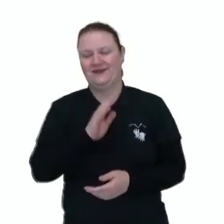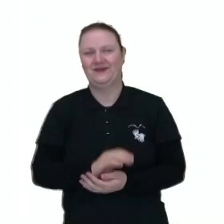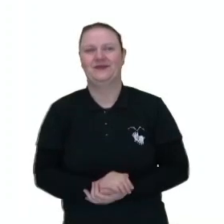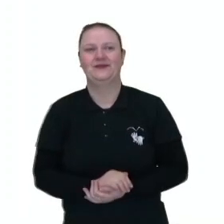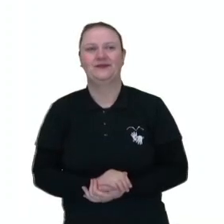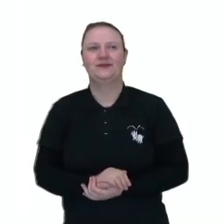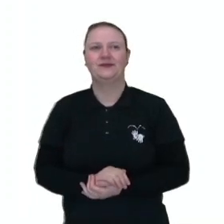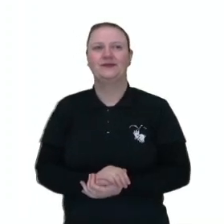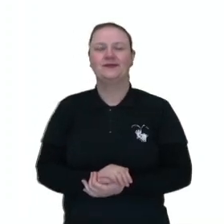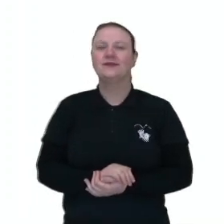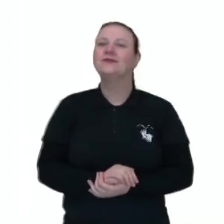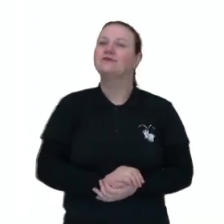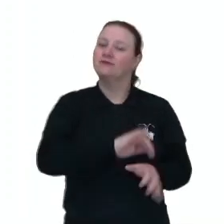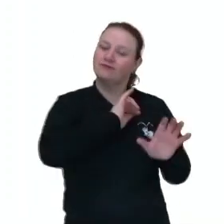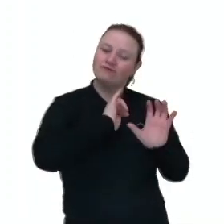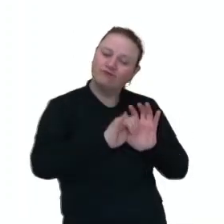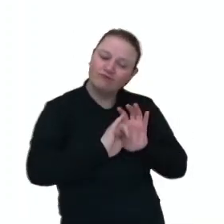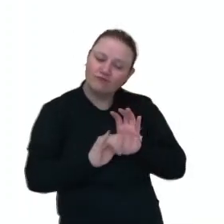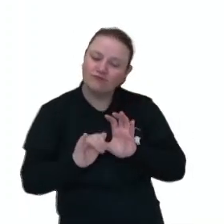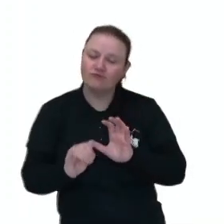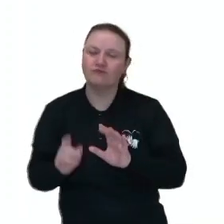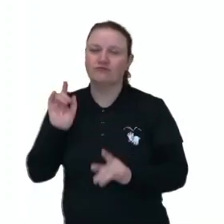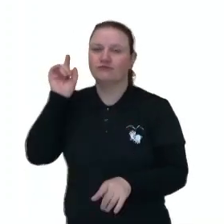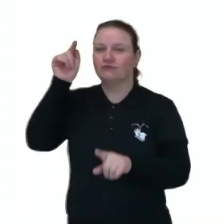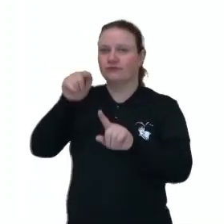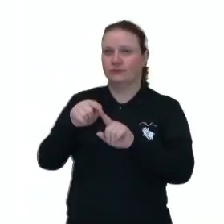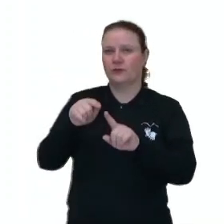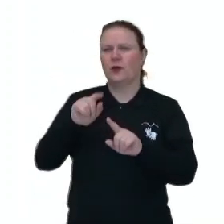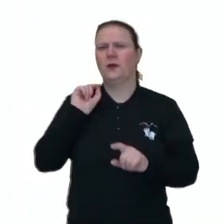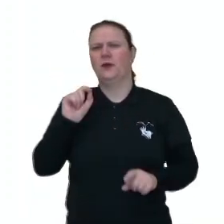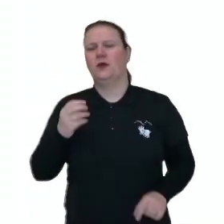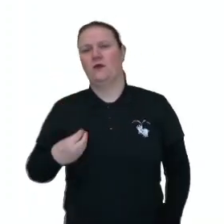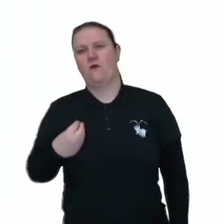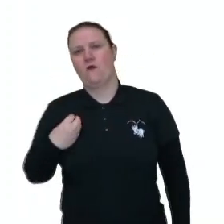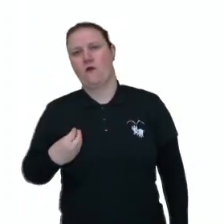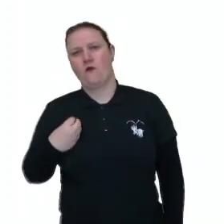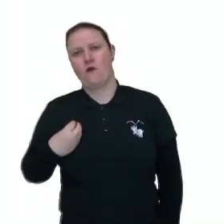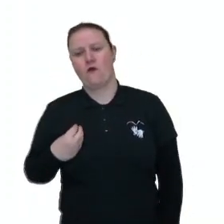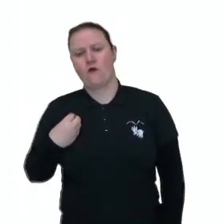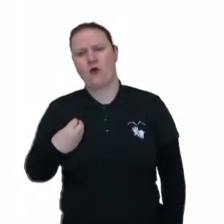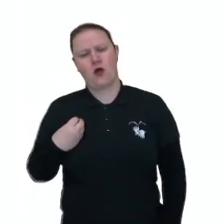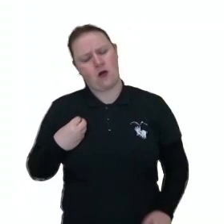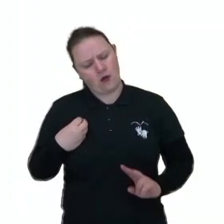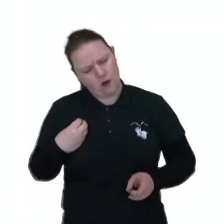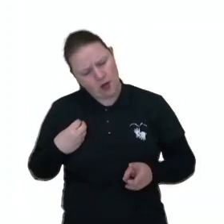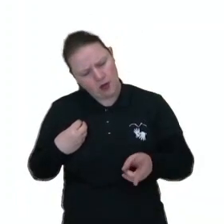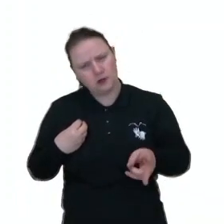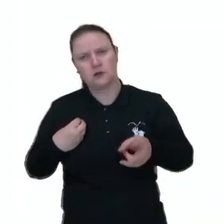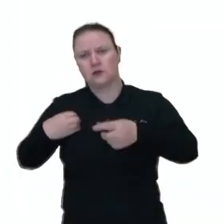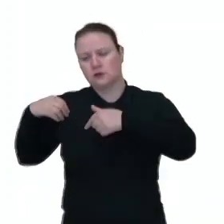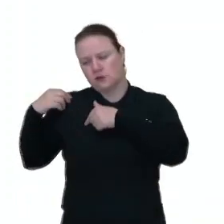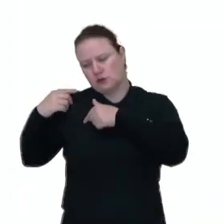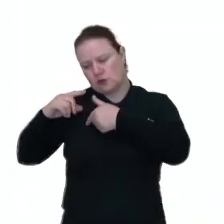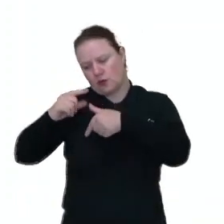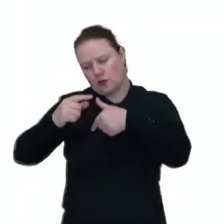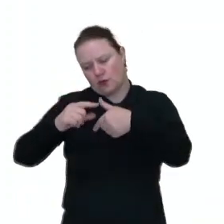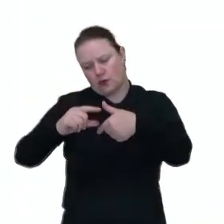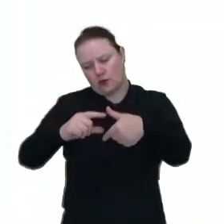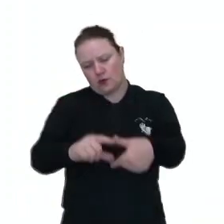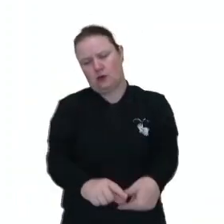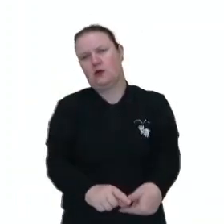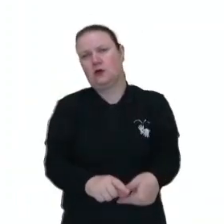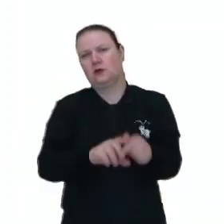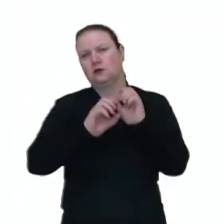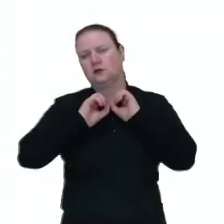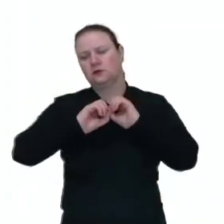A contação de histórias tem a função de manter vivas algumas tradições e ensinamentos que vêm de séculos